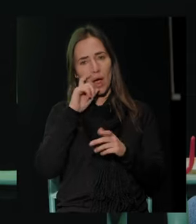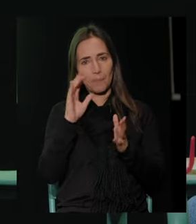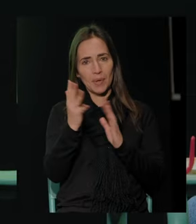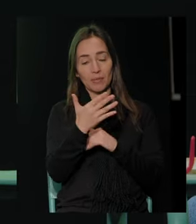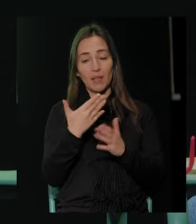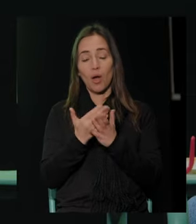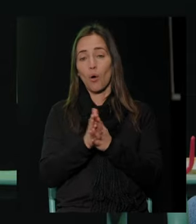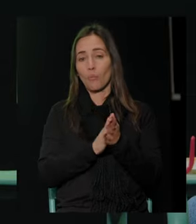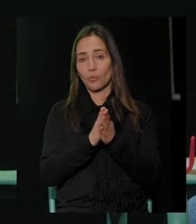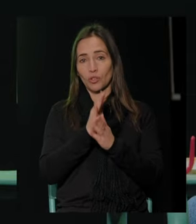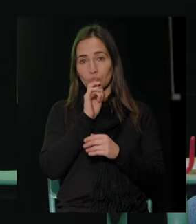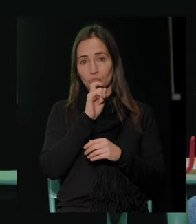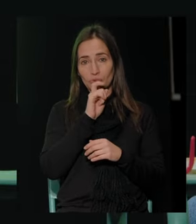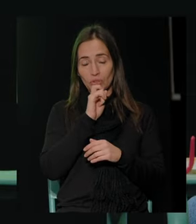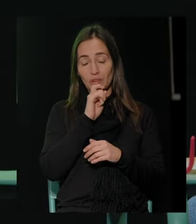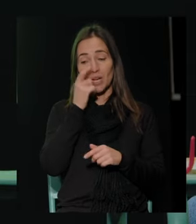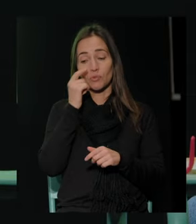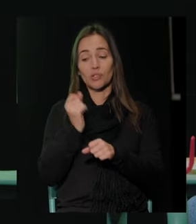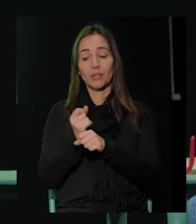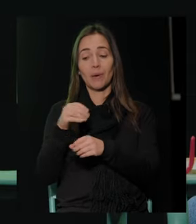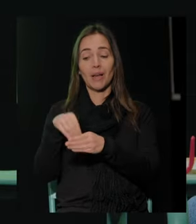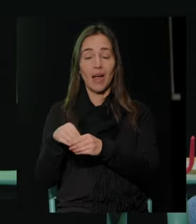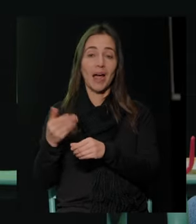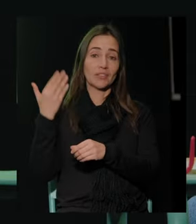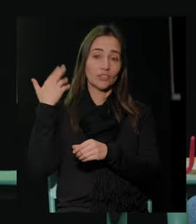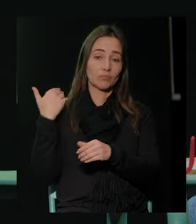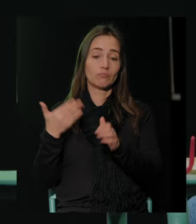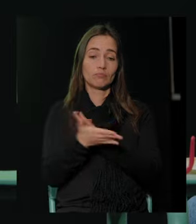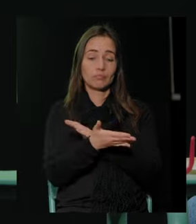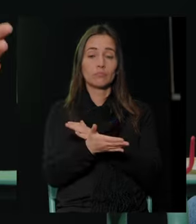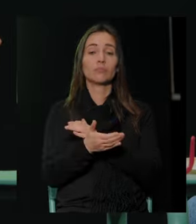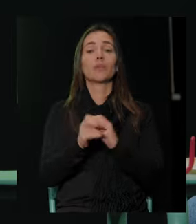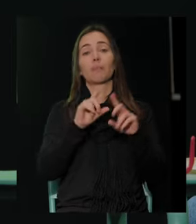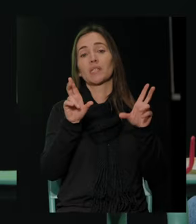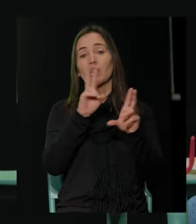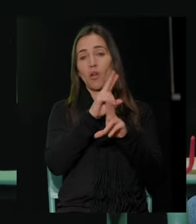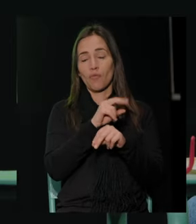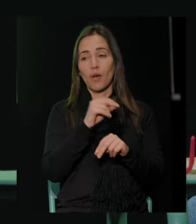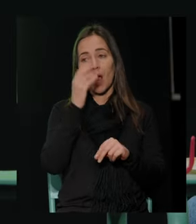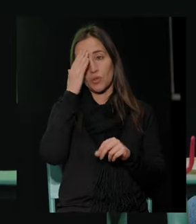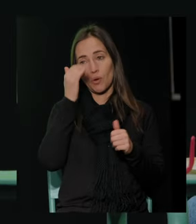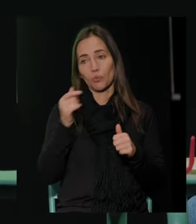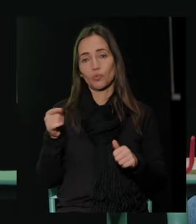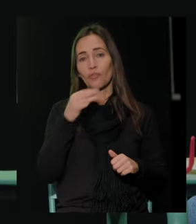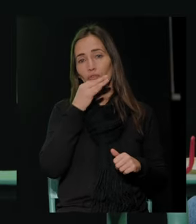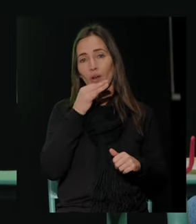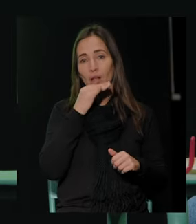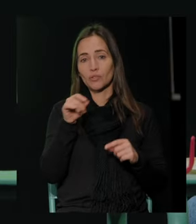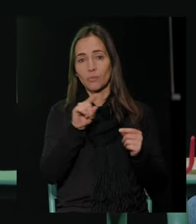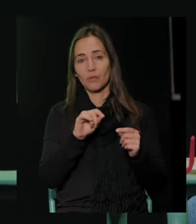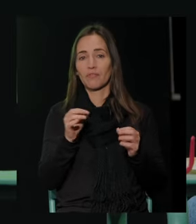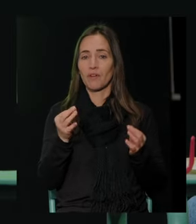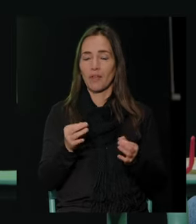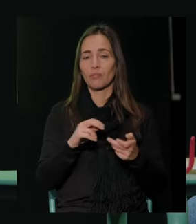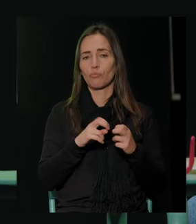tanto quanto possível, aos trabalhadores que lá estavam antes de serem reintegrados neste novo modelo económico. Mas, enfim, acho que é bom tu teres trazido isso para debate, porque é realmente um grande